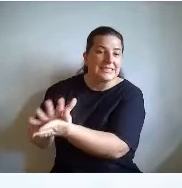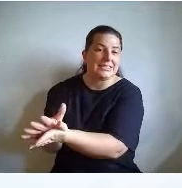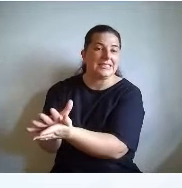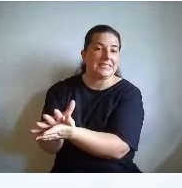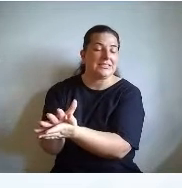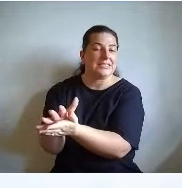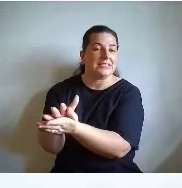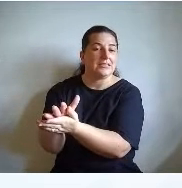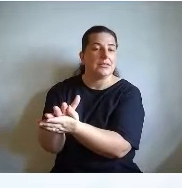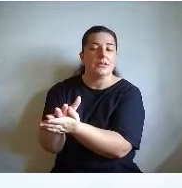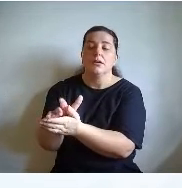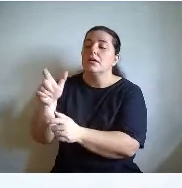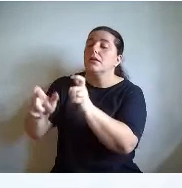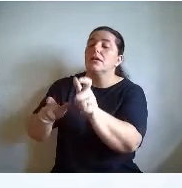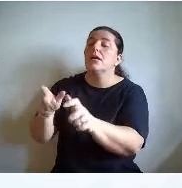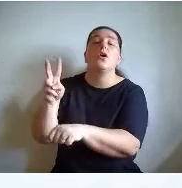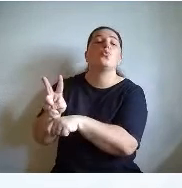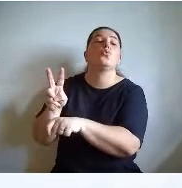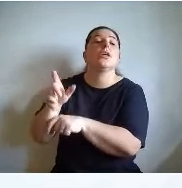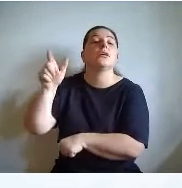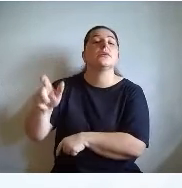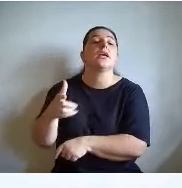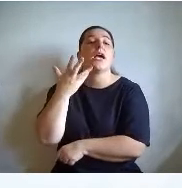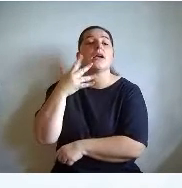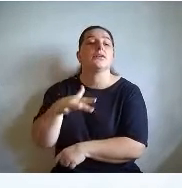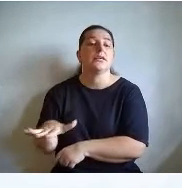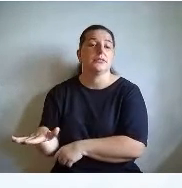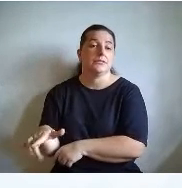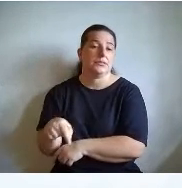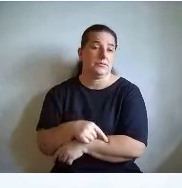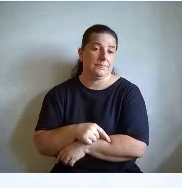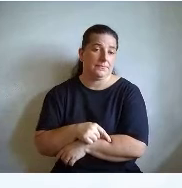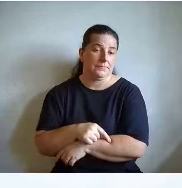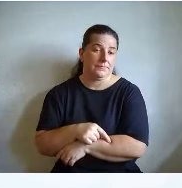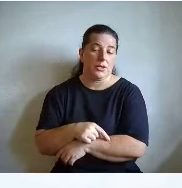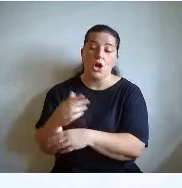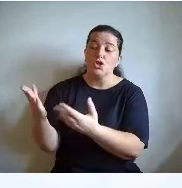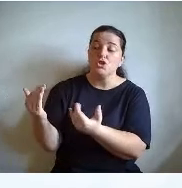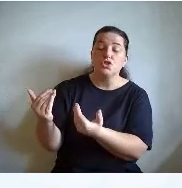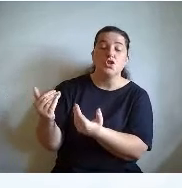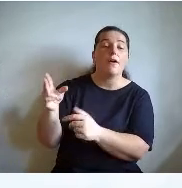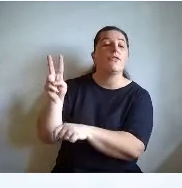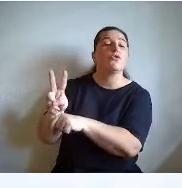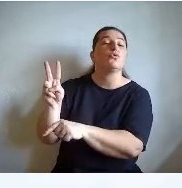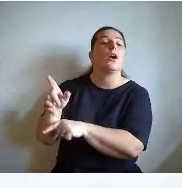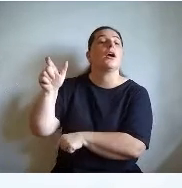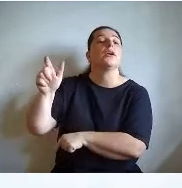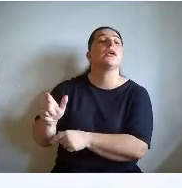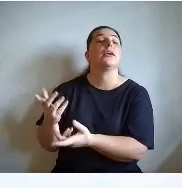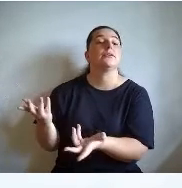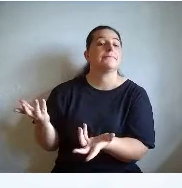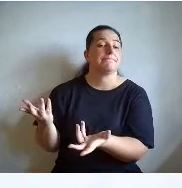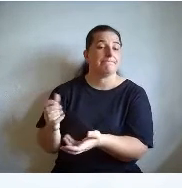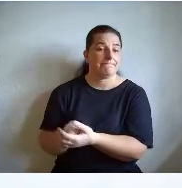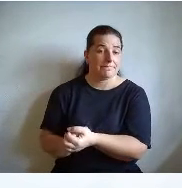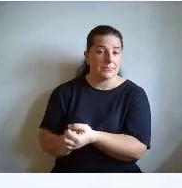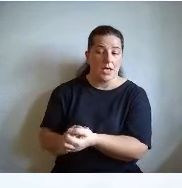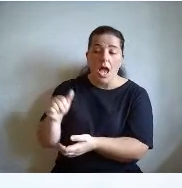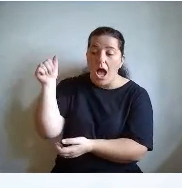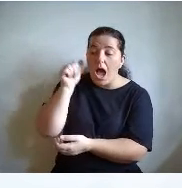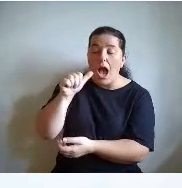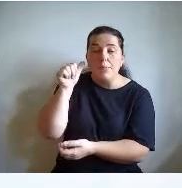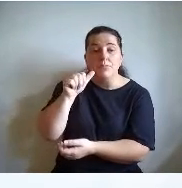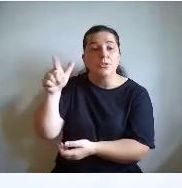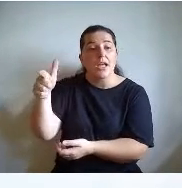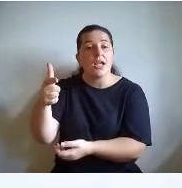famílias? Quem vai cuidar dessas crianças? Quem vai cuidar desses jovens Quem vai cuidar das mulheres que perderam, né,